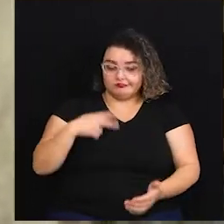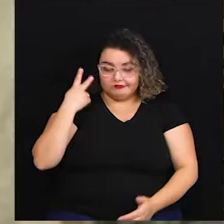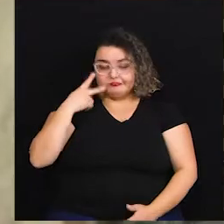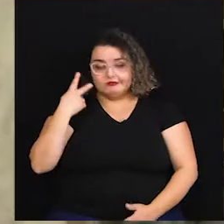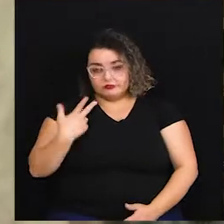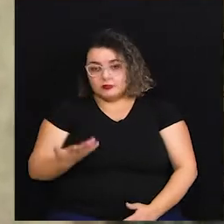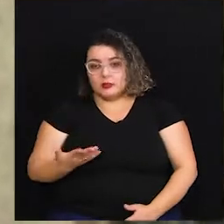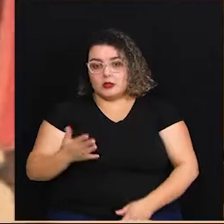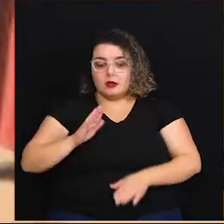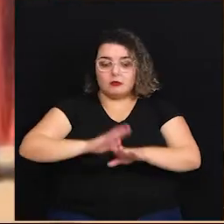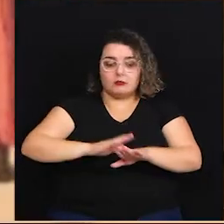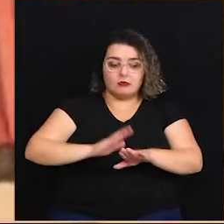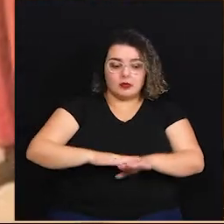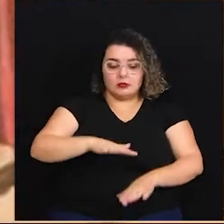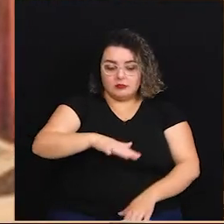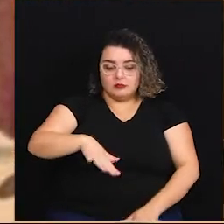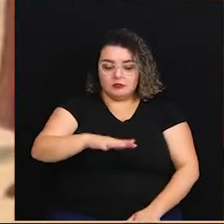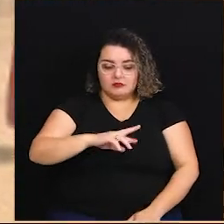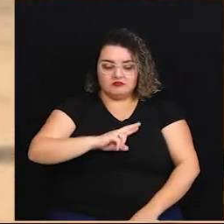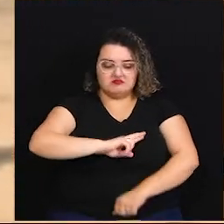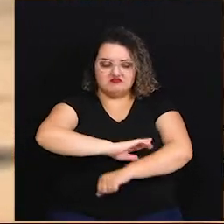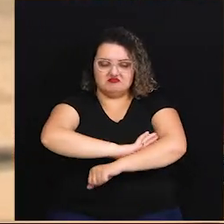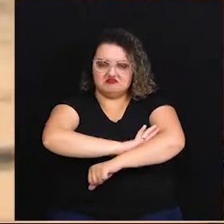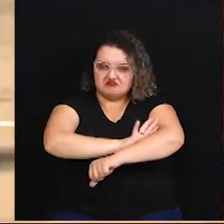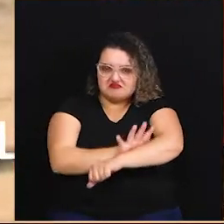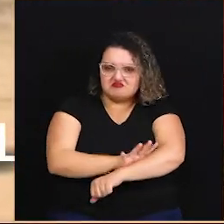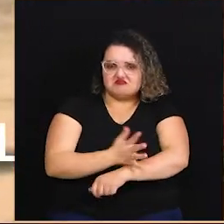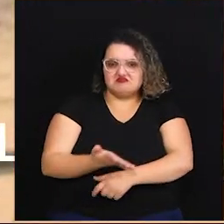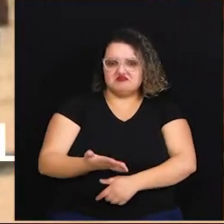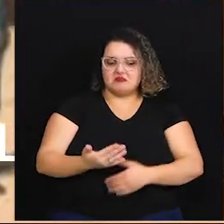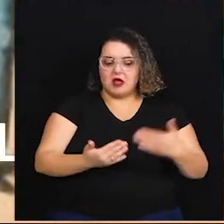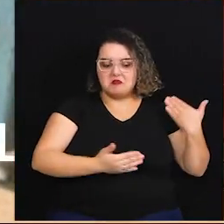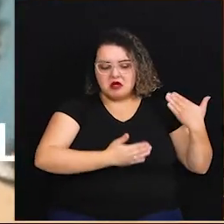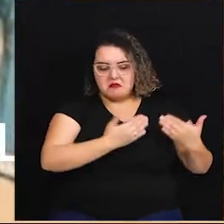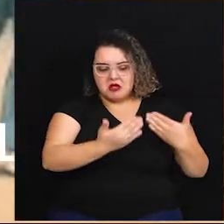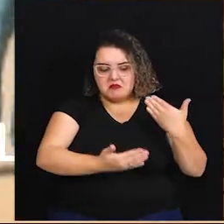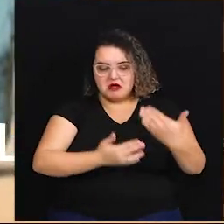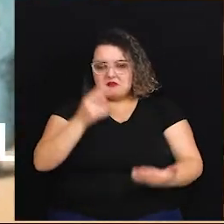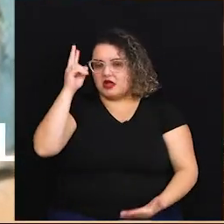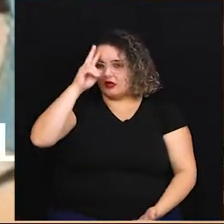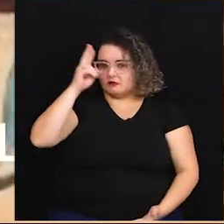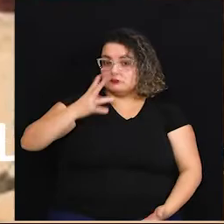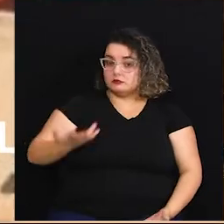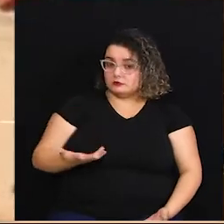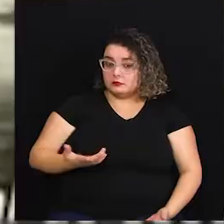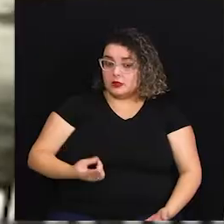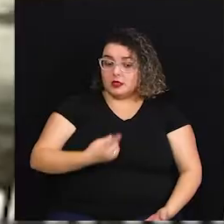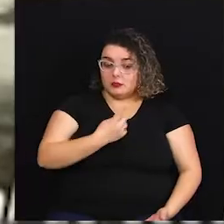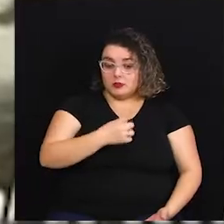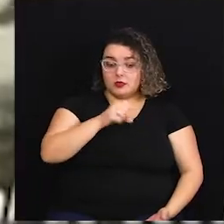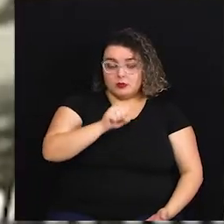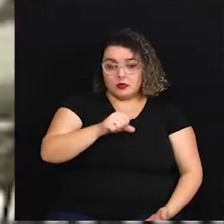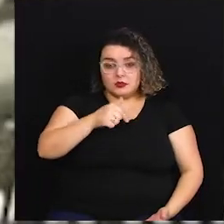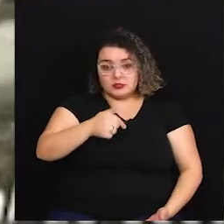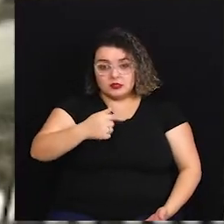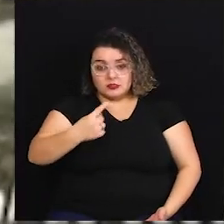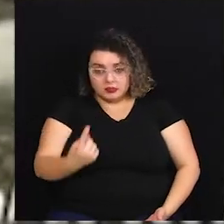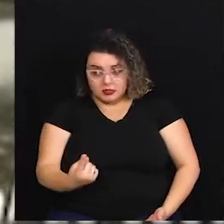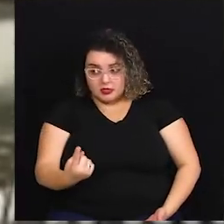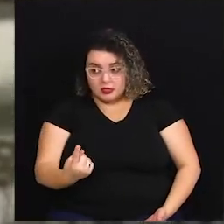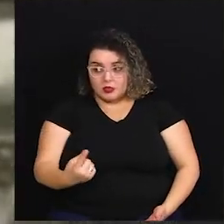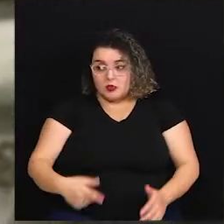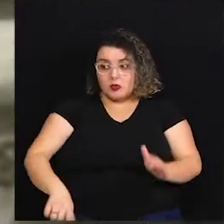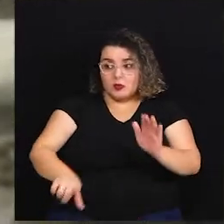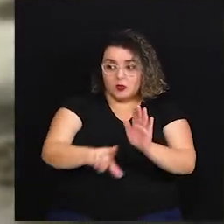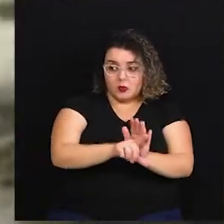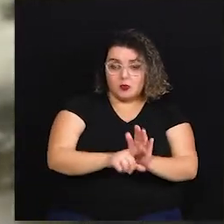diversas políticas e práticas de mercado racistas implementadas ao longo da história. Apenas em